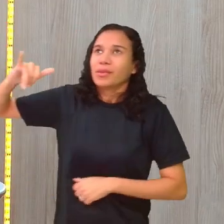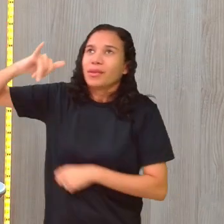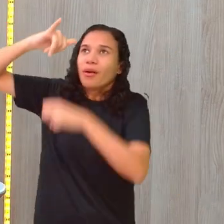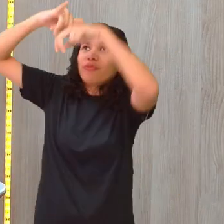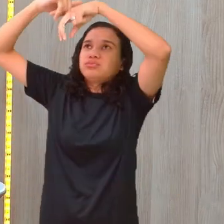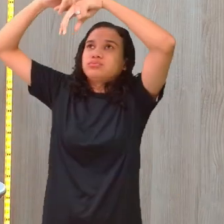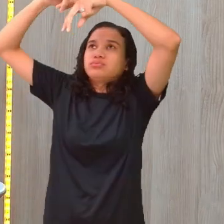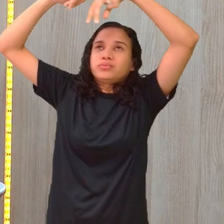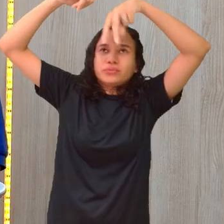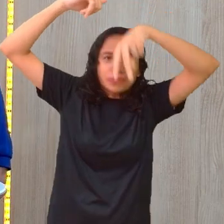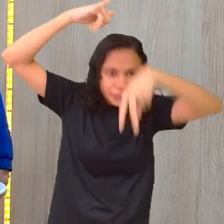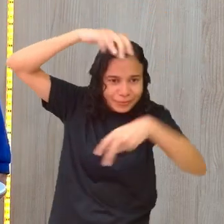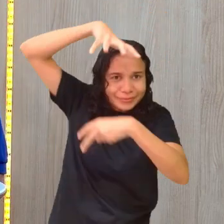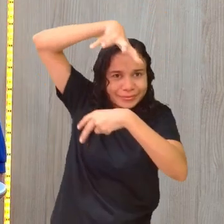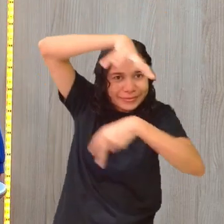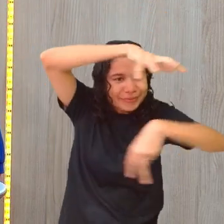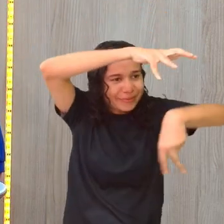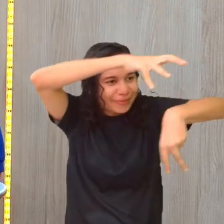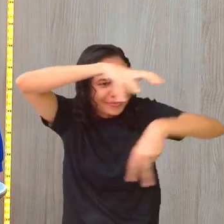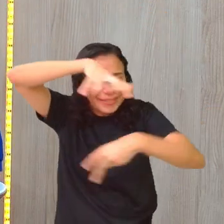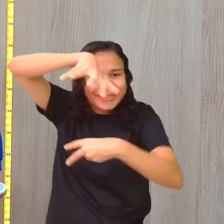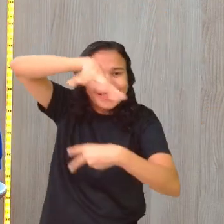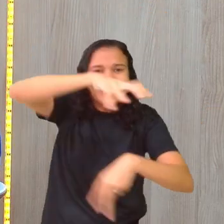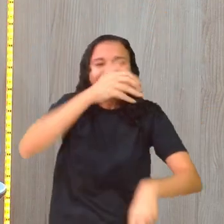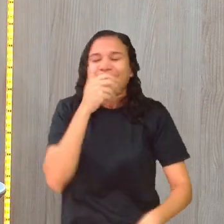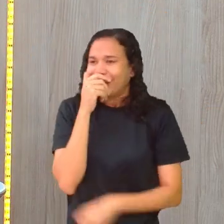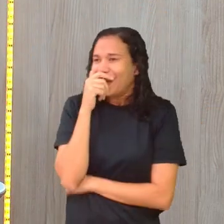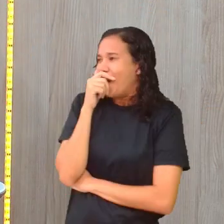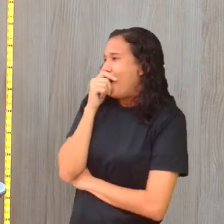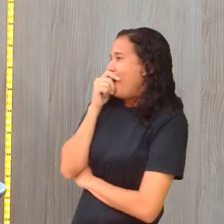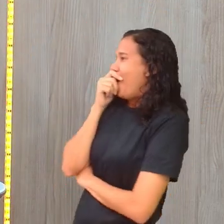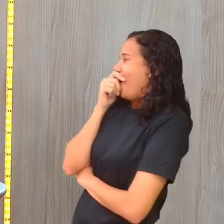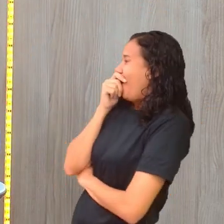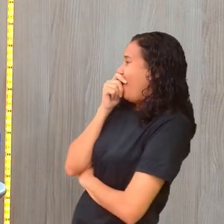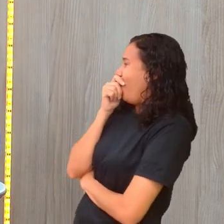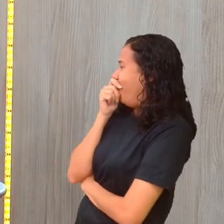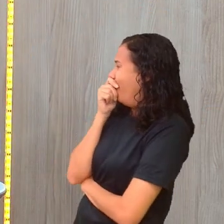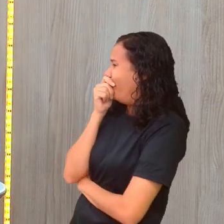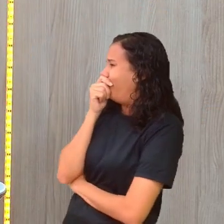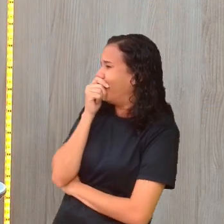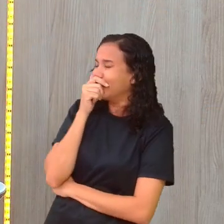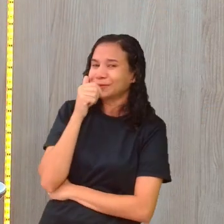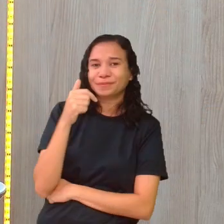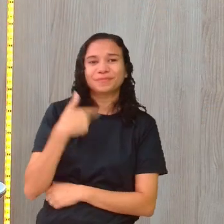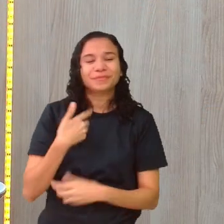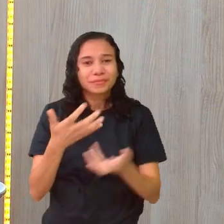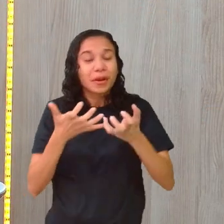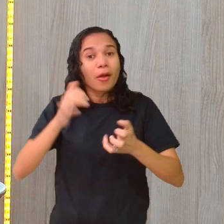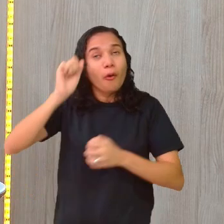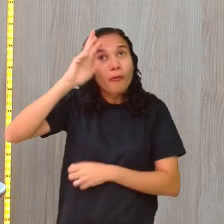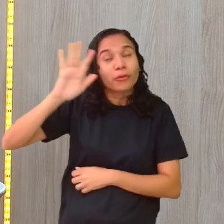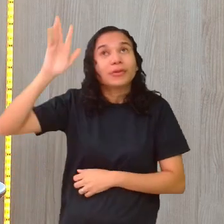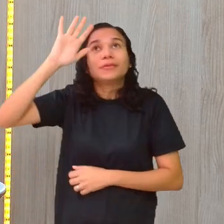Também. Também, olha aí, gente. É aventura mesmo, viu? Coisas que eu queria fazer, radical, inclusive. né? Eu também tenho vontade,